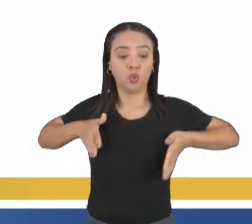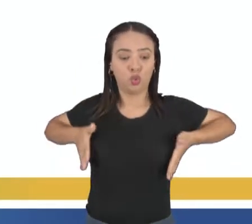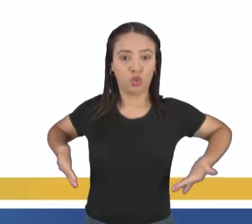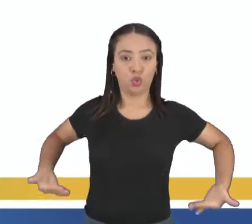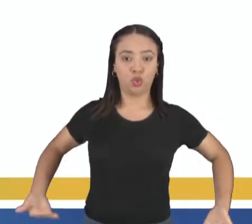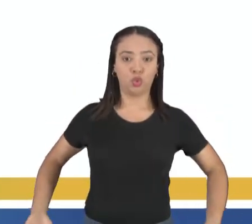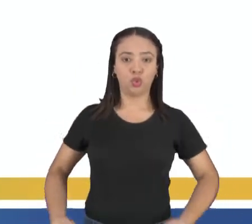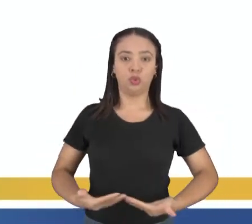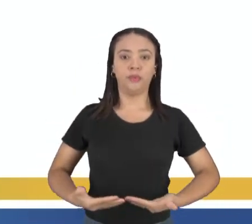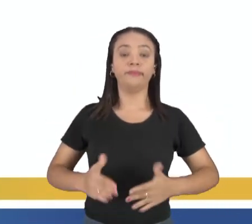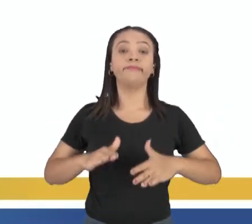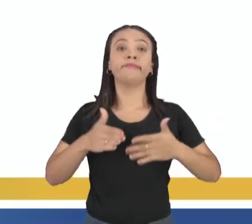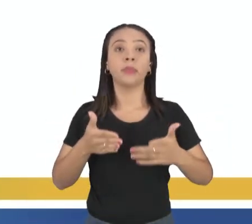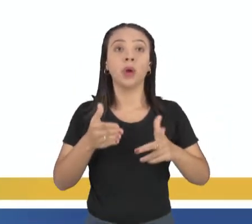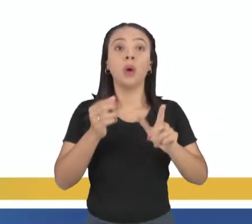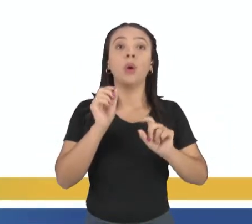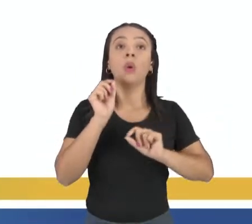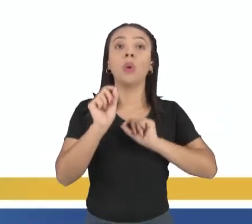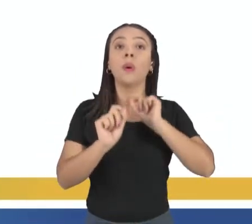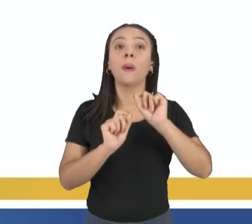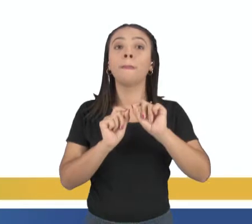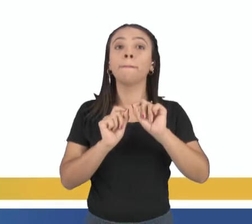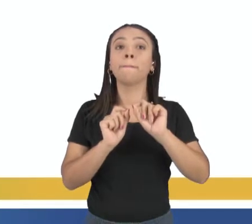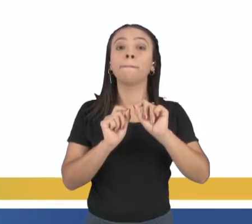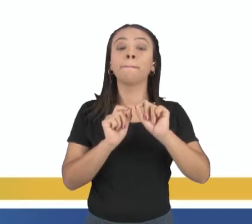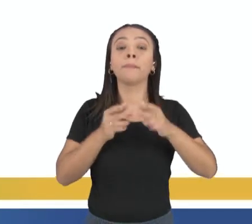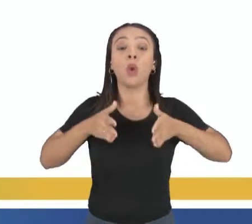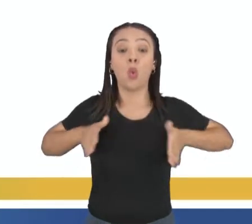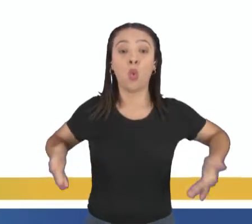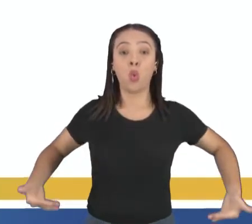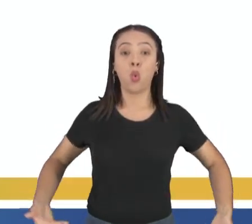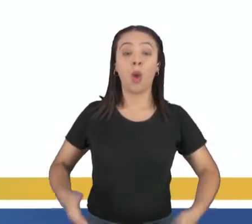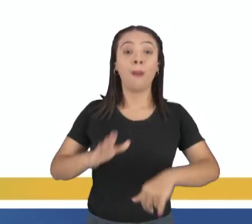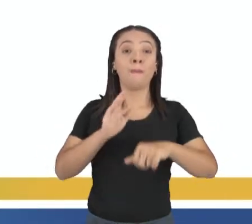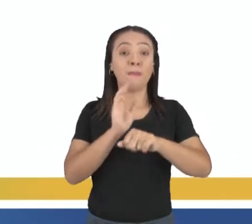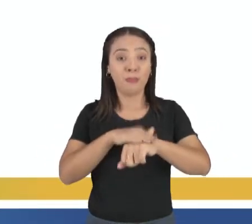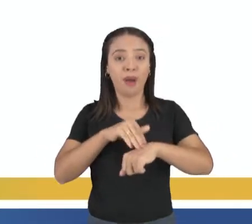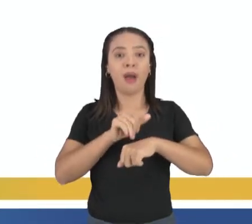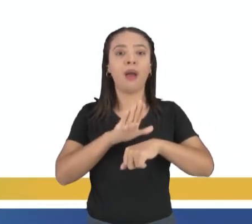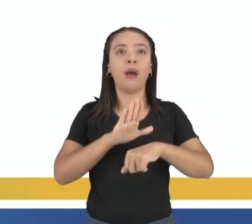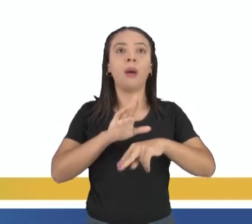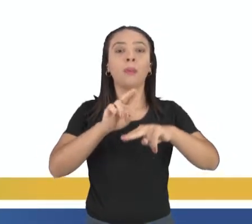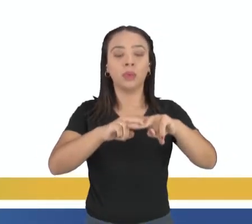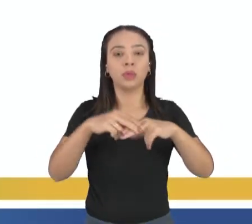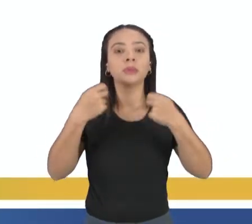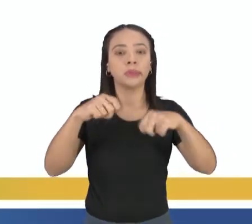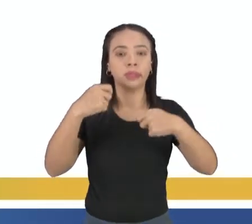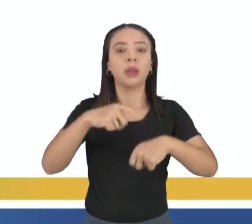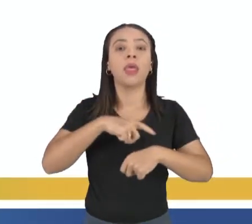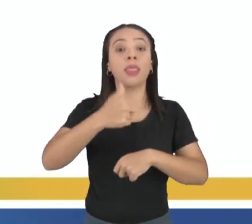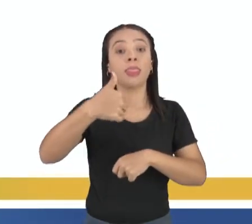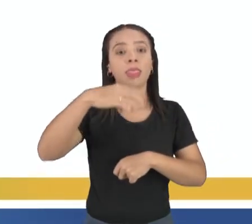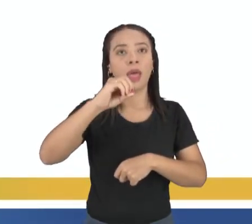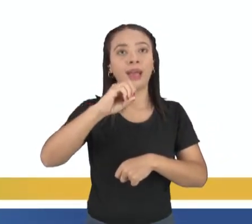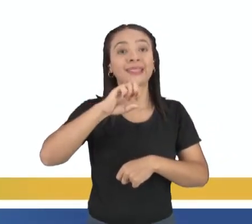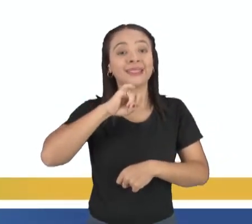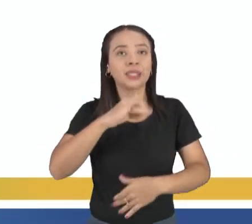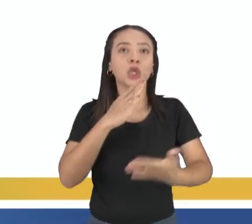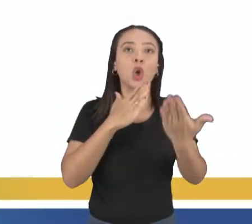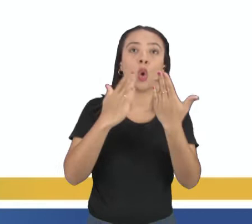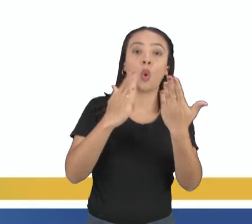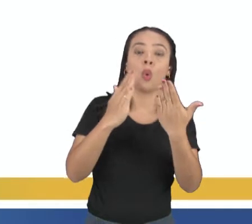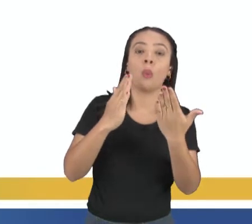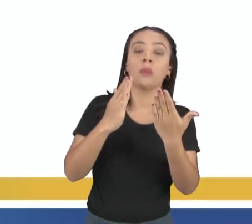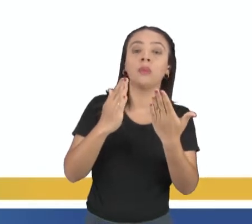Então, o tamanho da coluna associado para vestido vai ser a maior, né? E ela vai ter que ter um tamanho de 10 em relação a